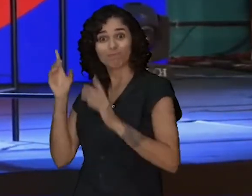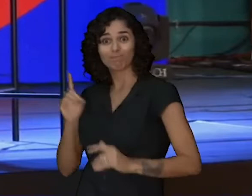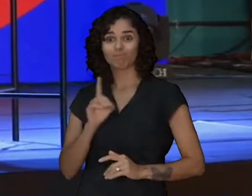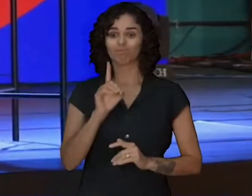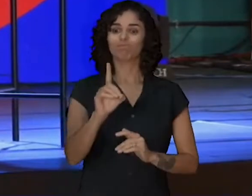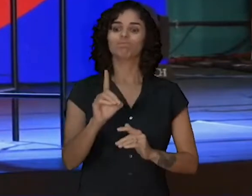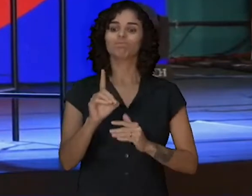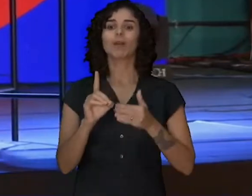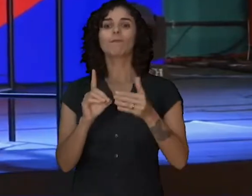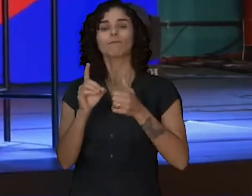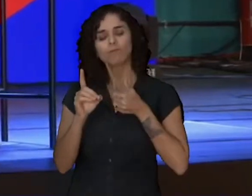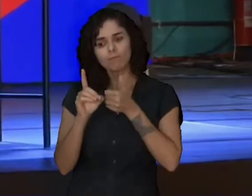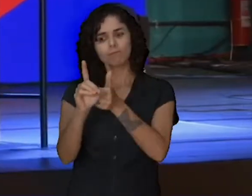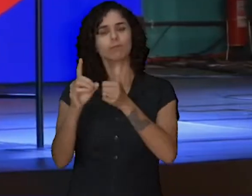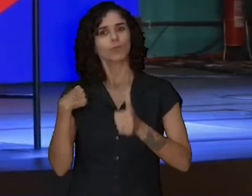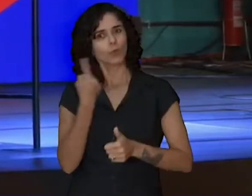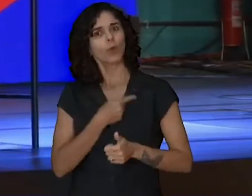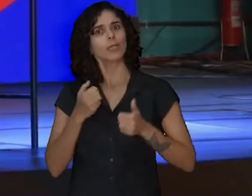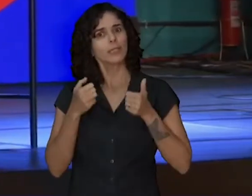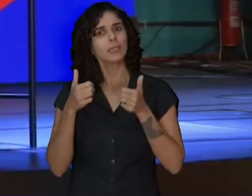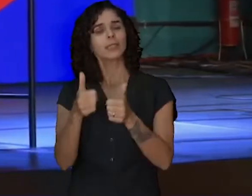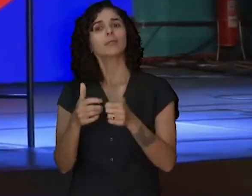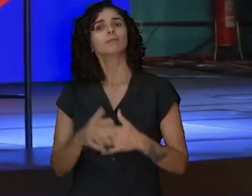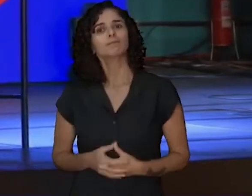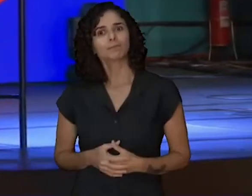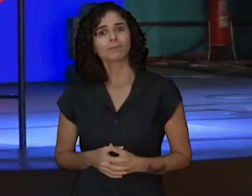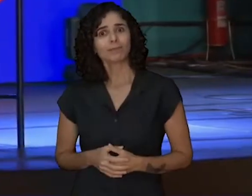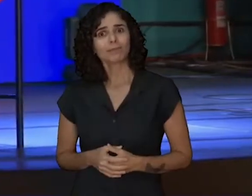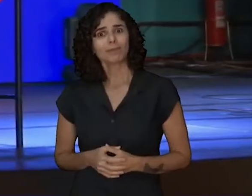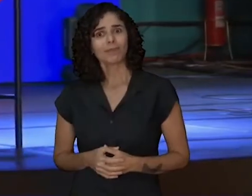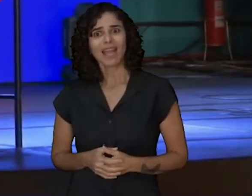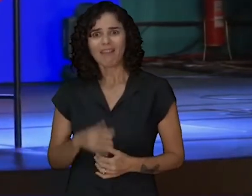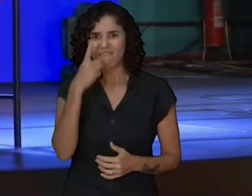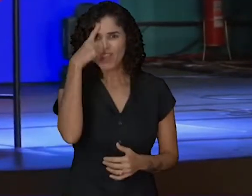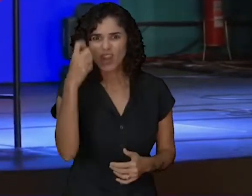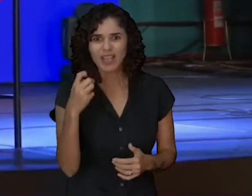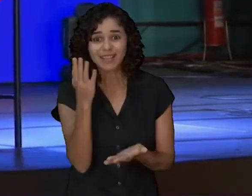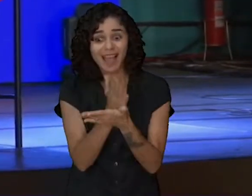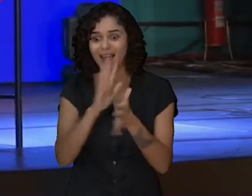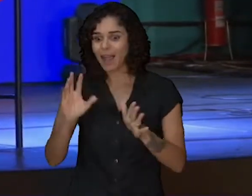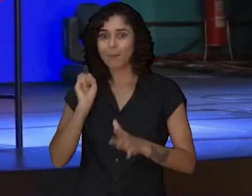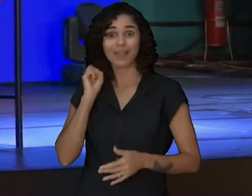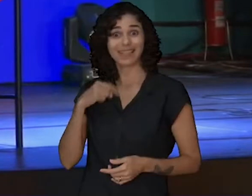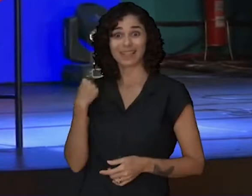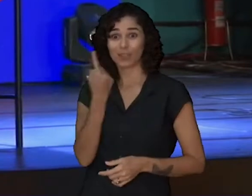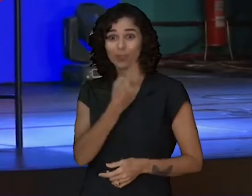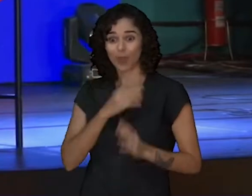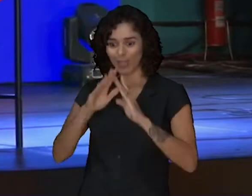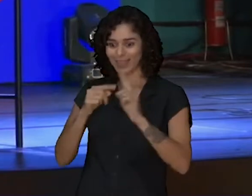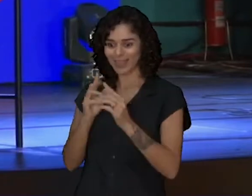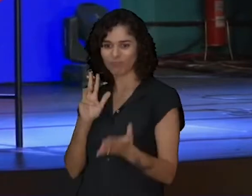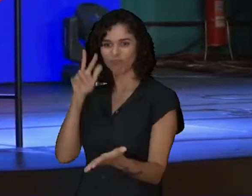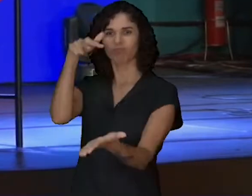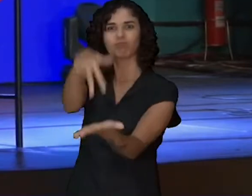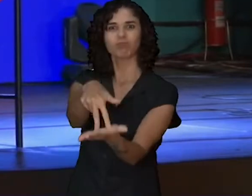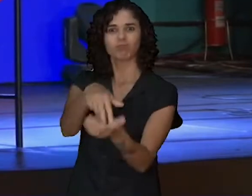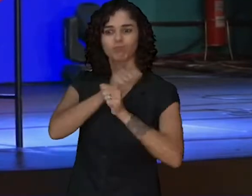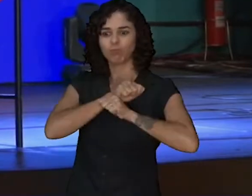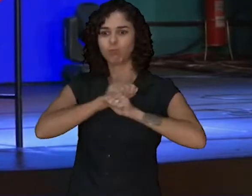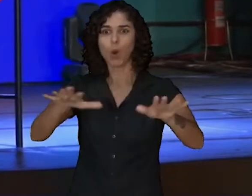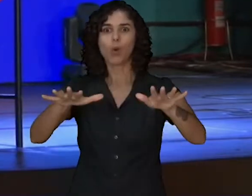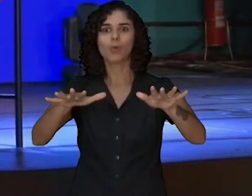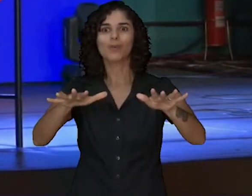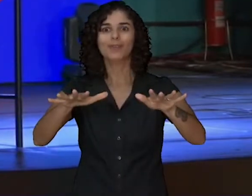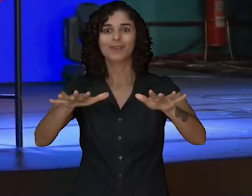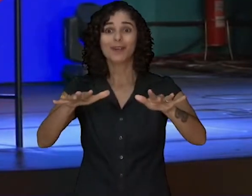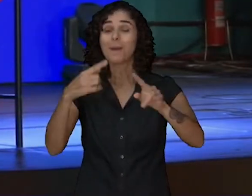a violência cessa, a papagaiada do pecado desaparece, porque